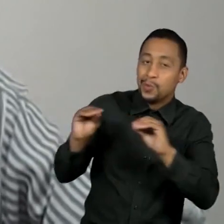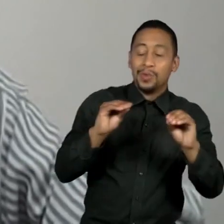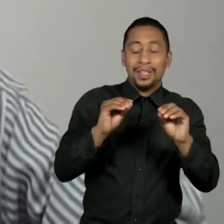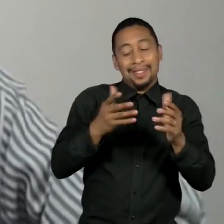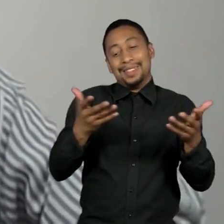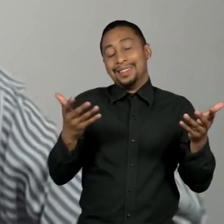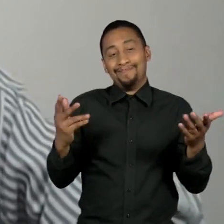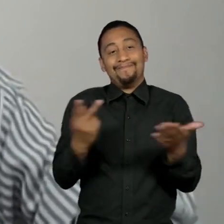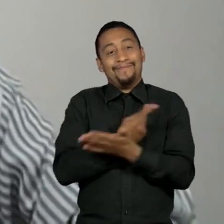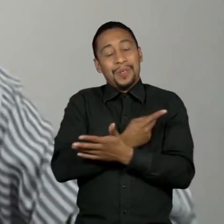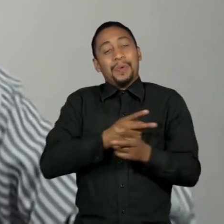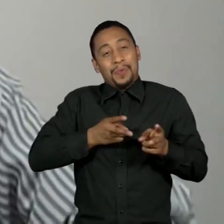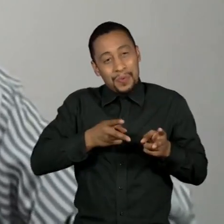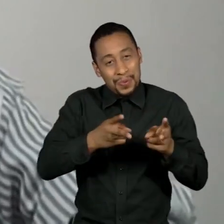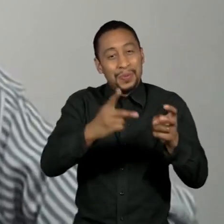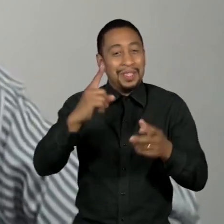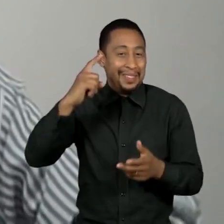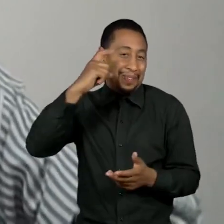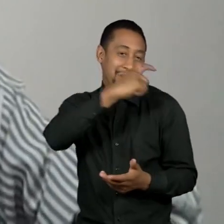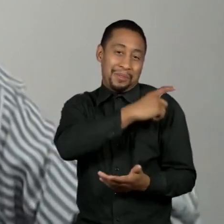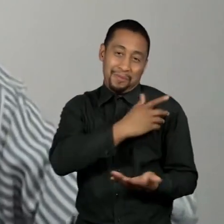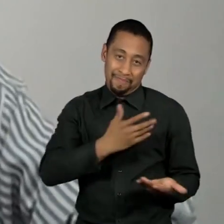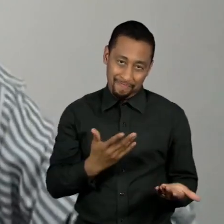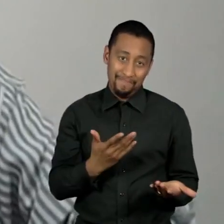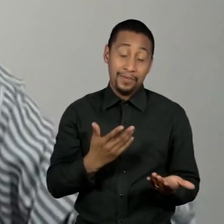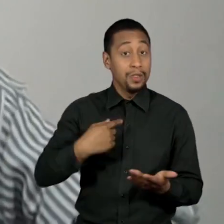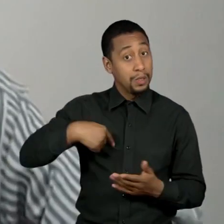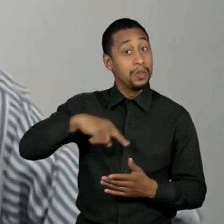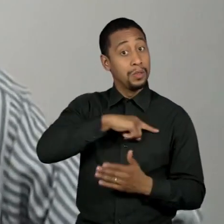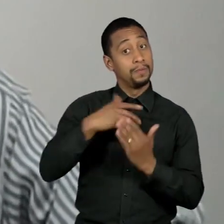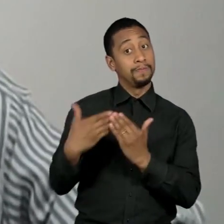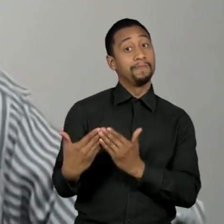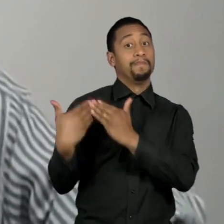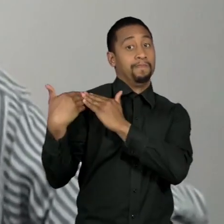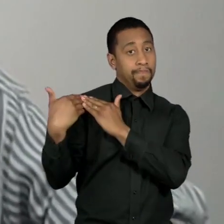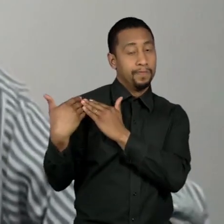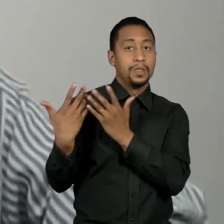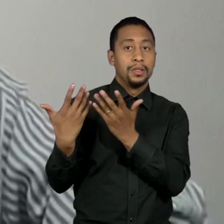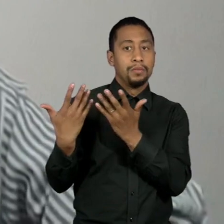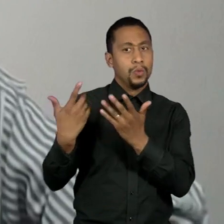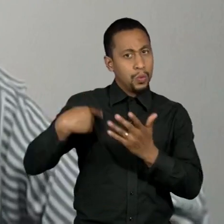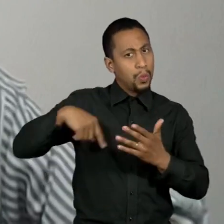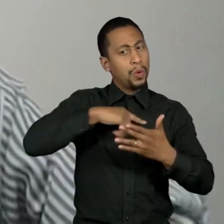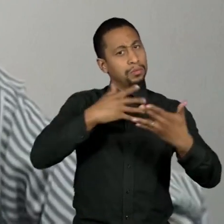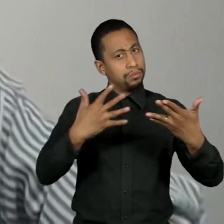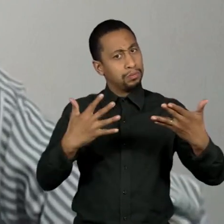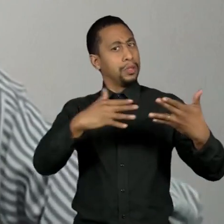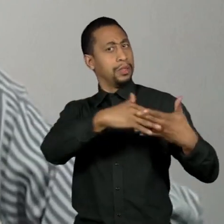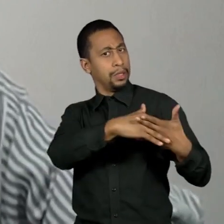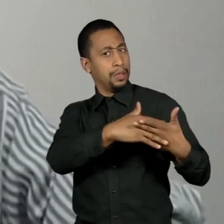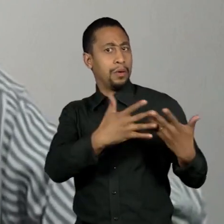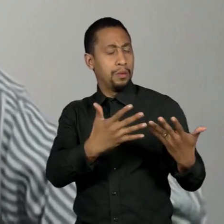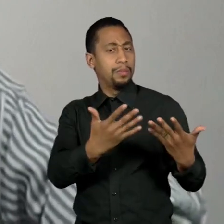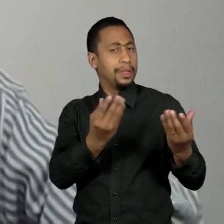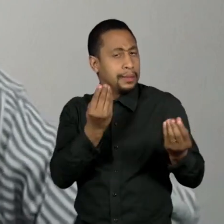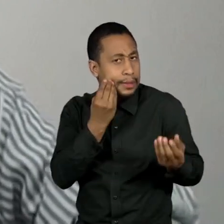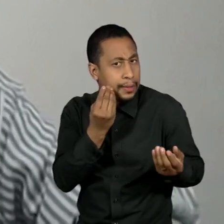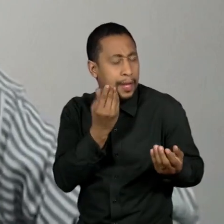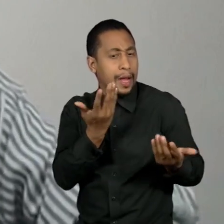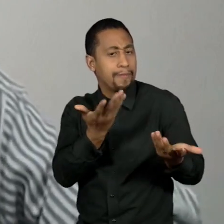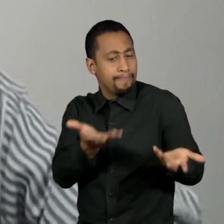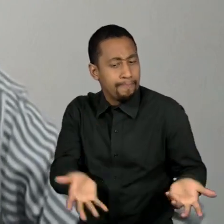enquanto brasileiros e brasileiras, possamos trazer um pouco dessa esperança, sendo esse céu. Né? Pensando um pouquinho no sobrenome de